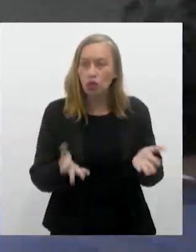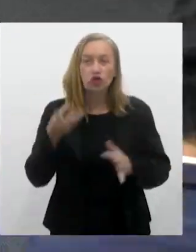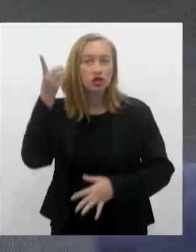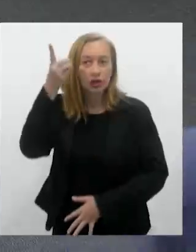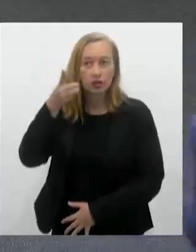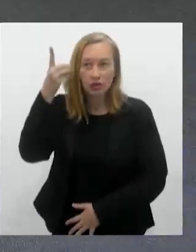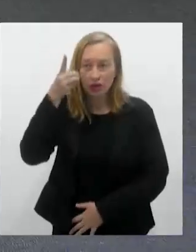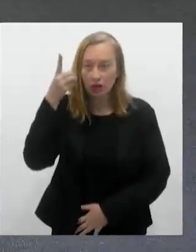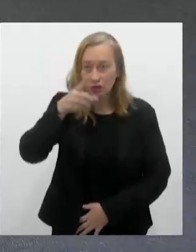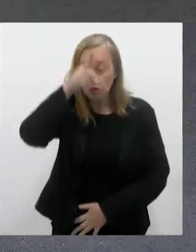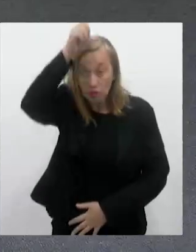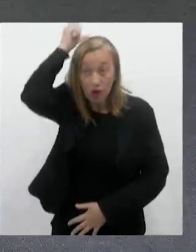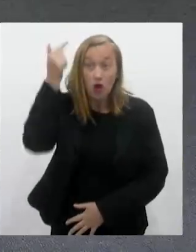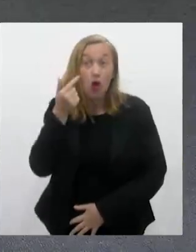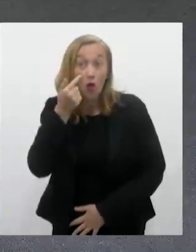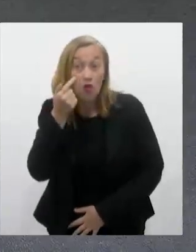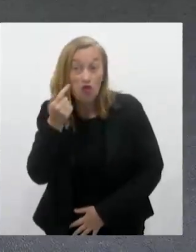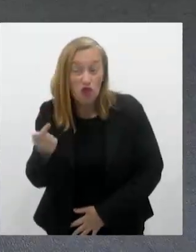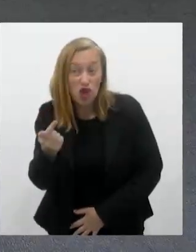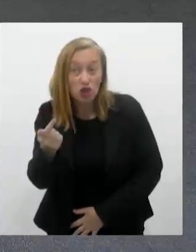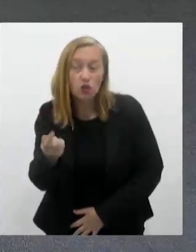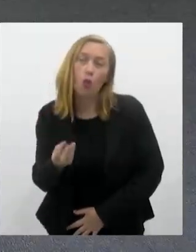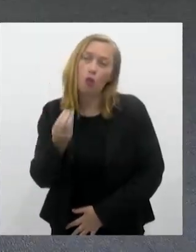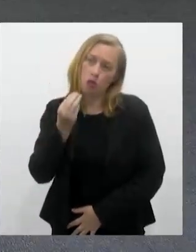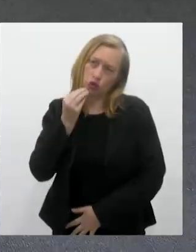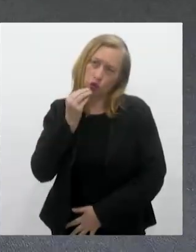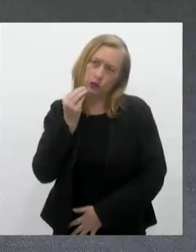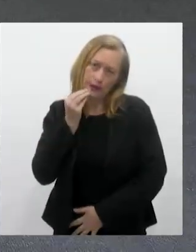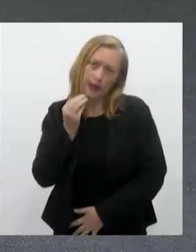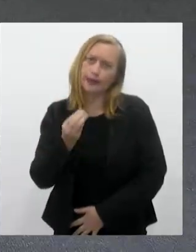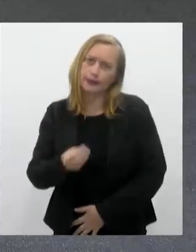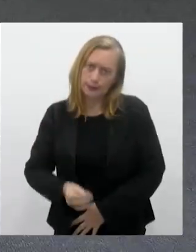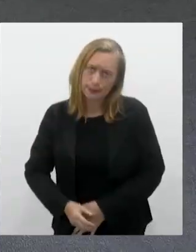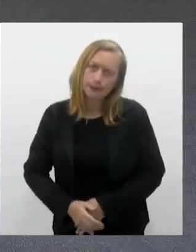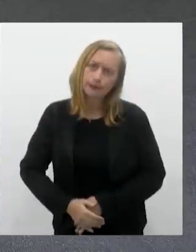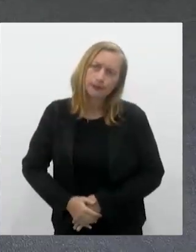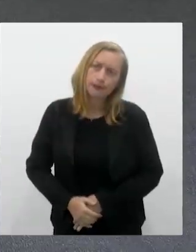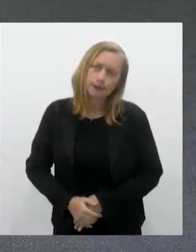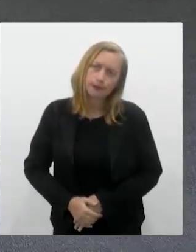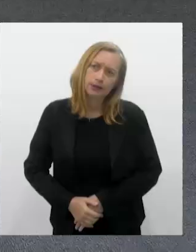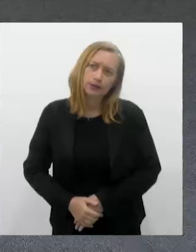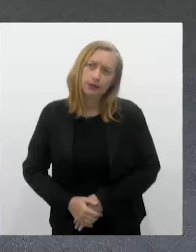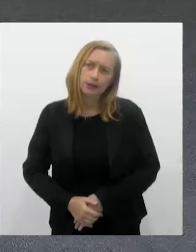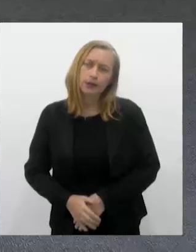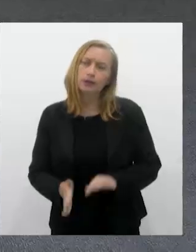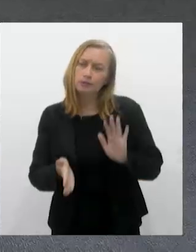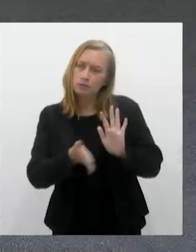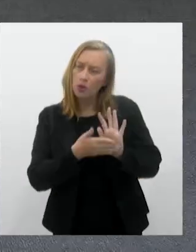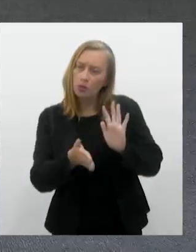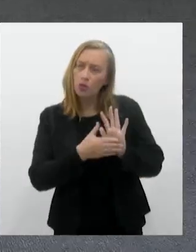Paulo, eu vejo como muito oportuna essa proposição do deputado Átila Nunes, para